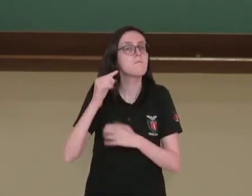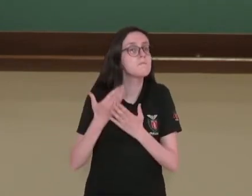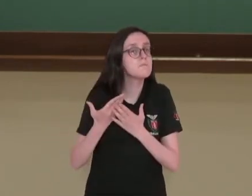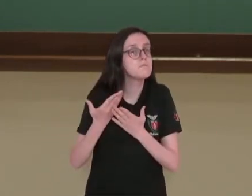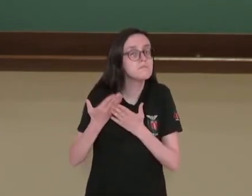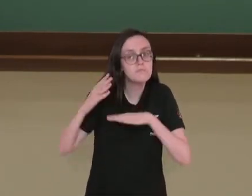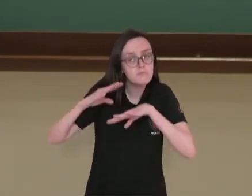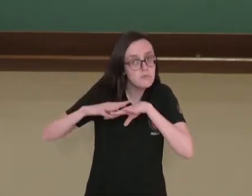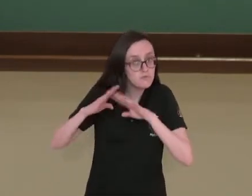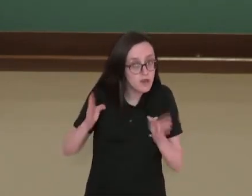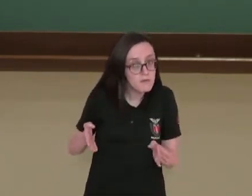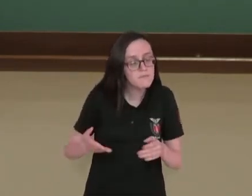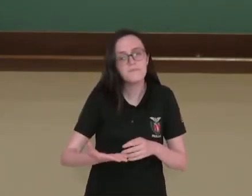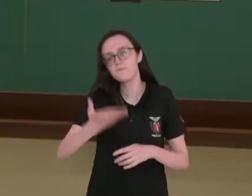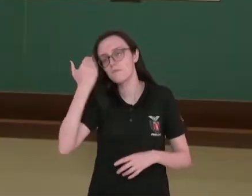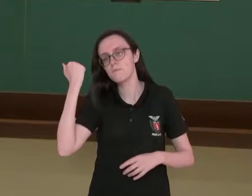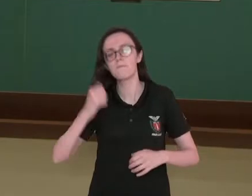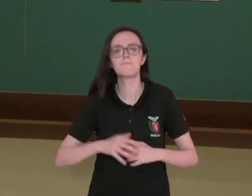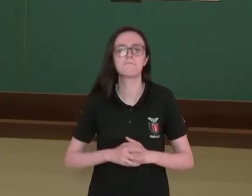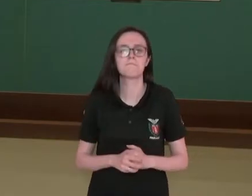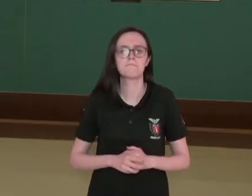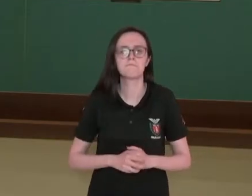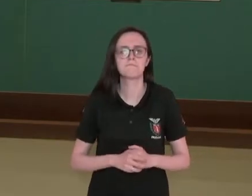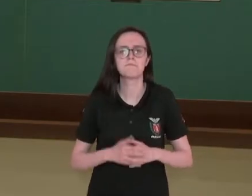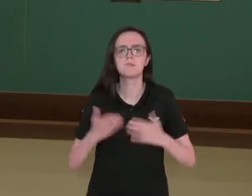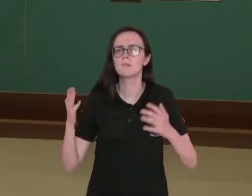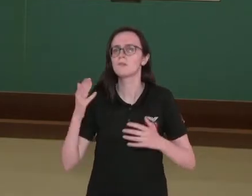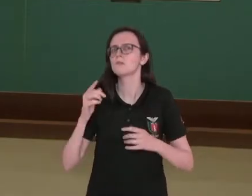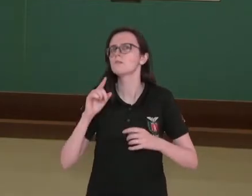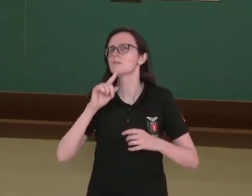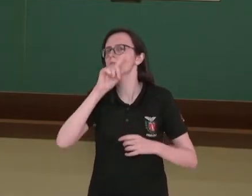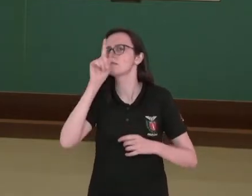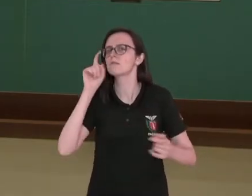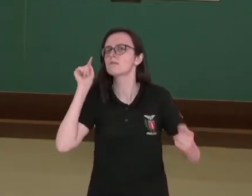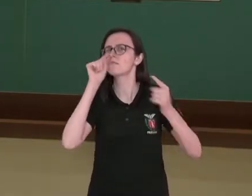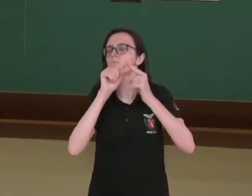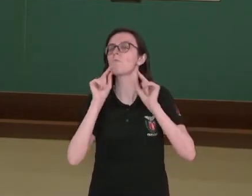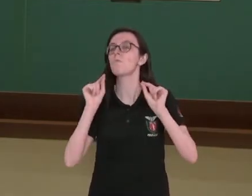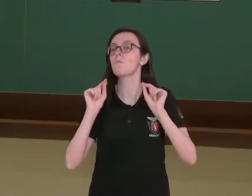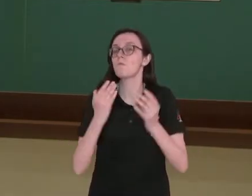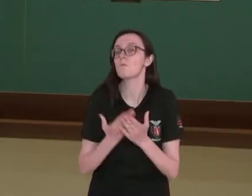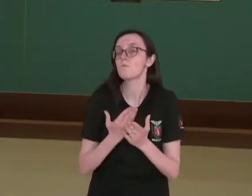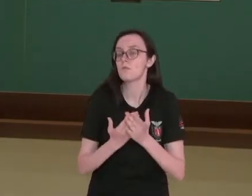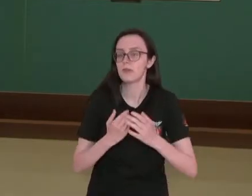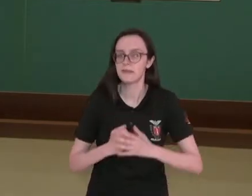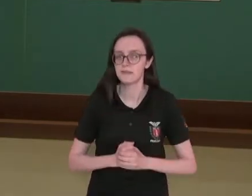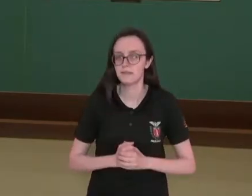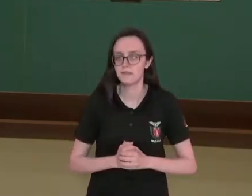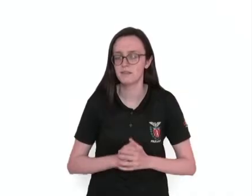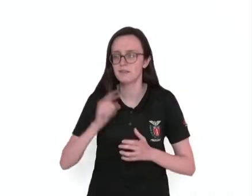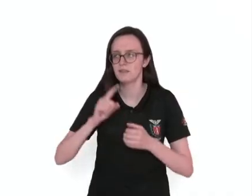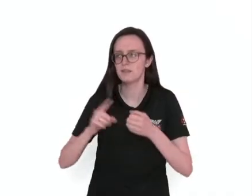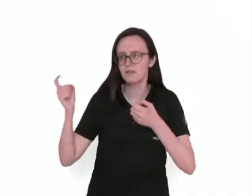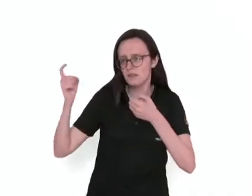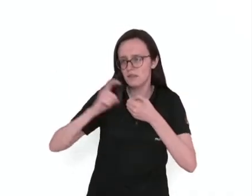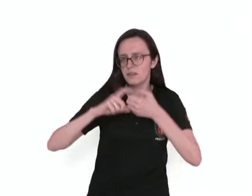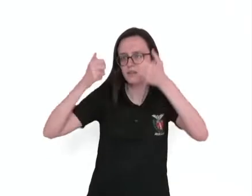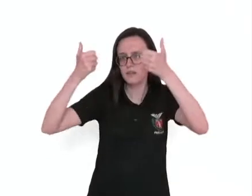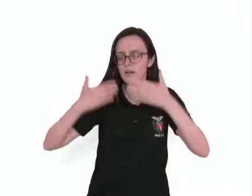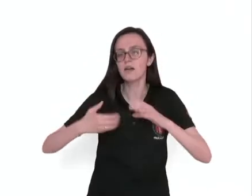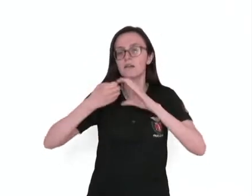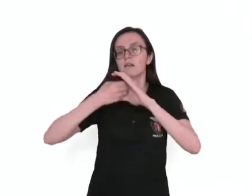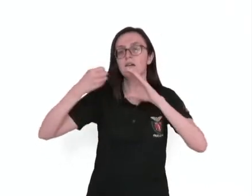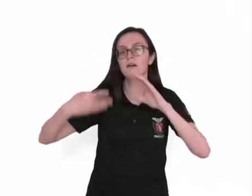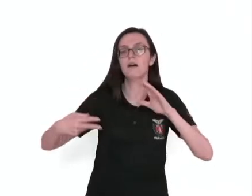matemática? Vamos lá? Olha só, qual será o objetivo desse estudo? Retomar característica das